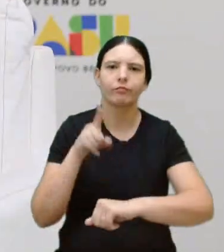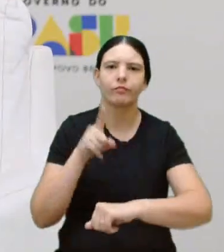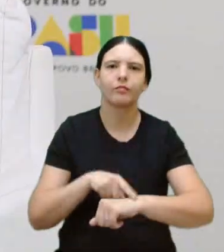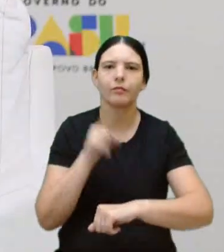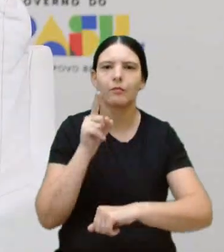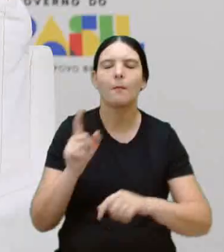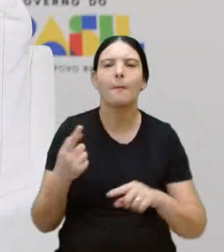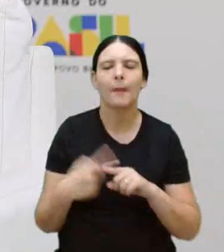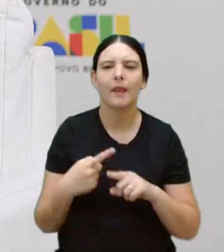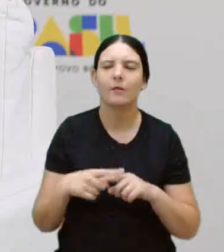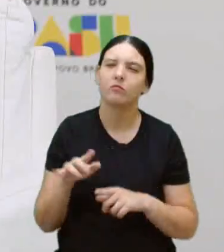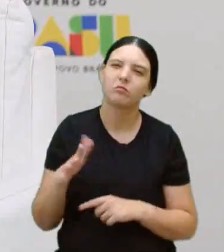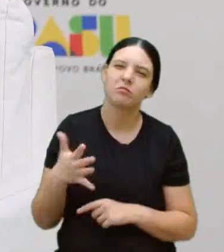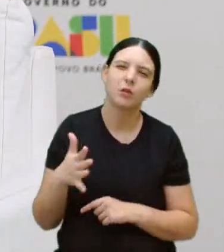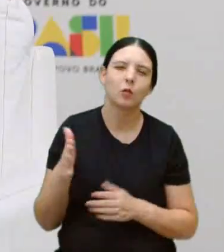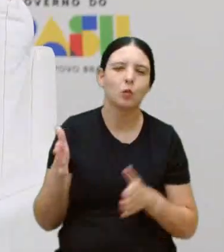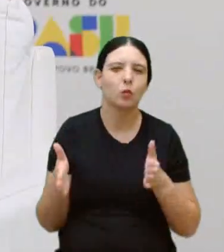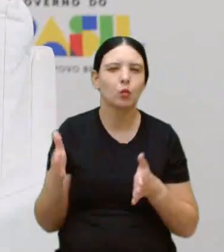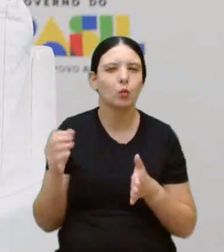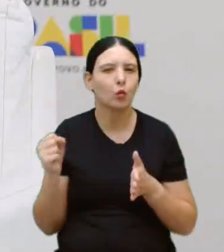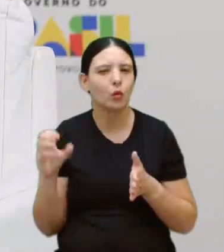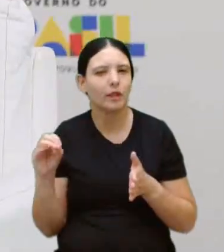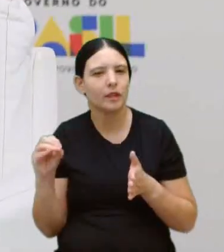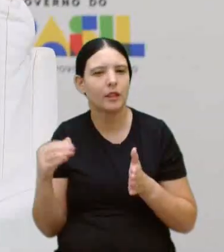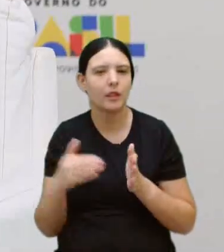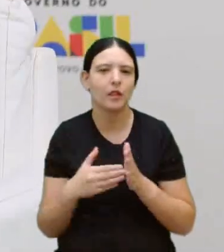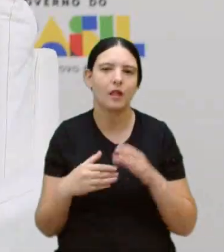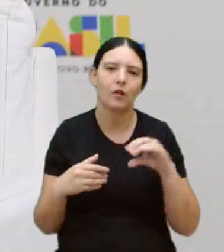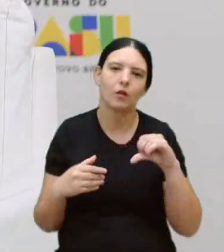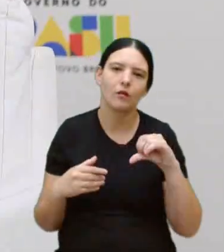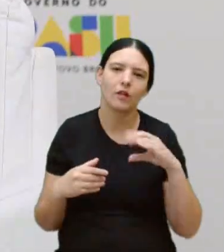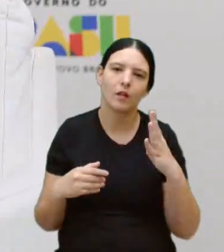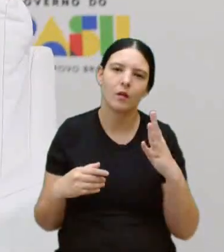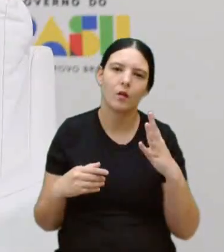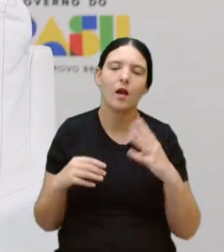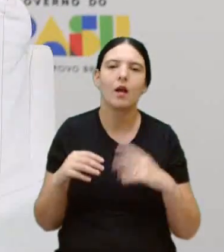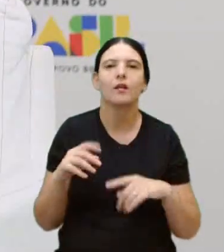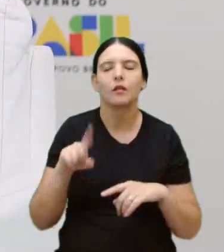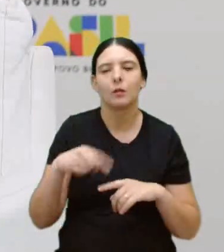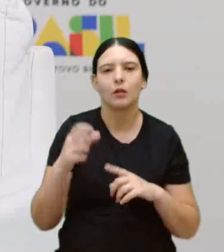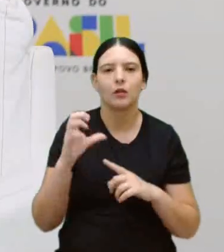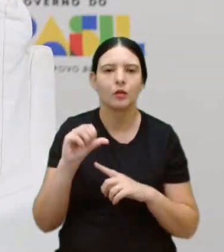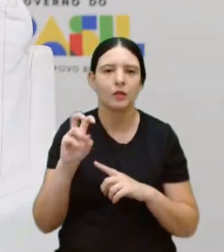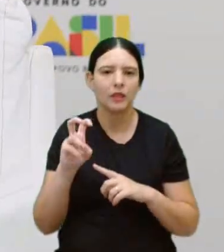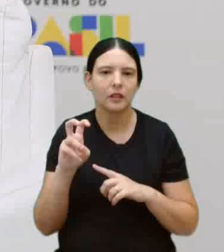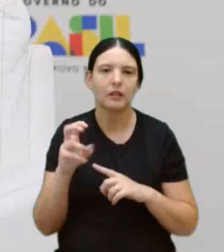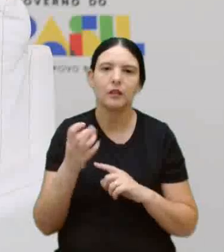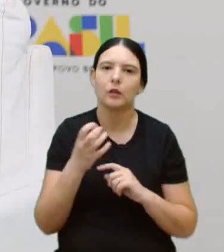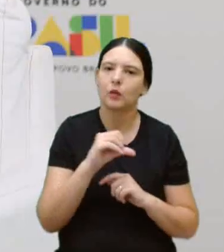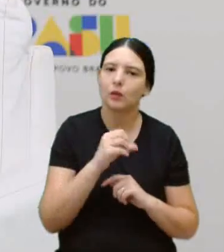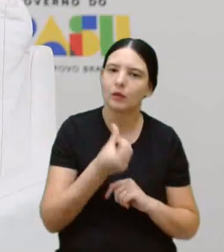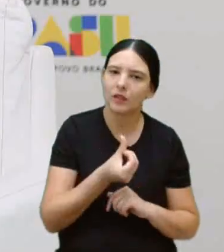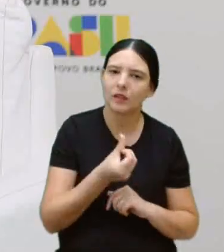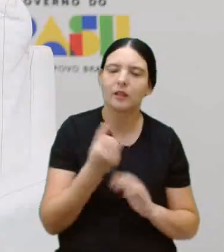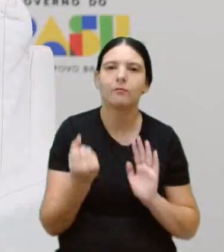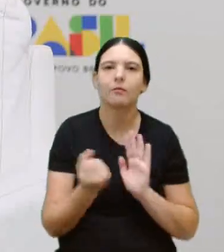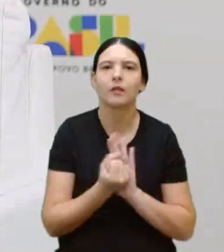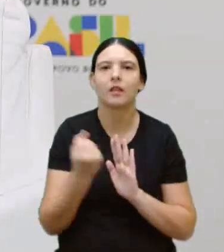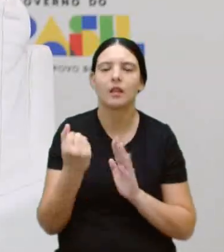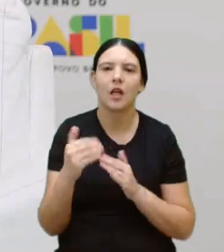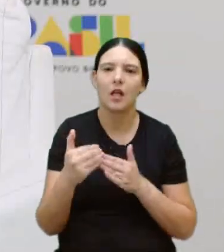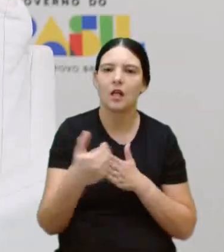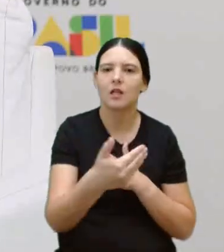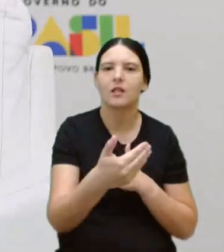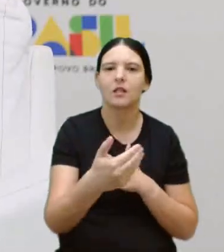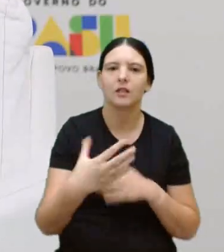os anos 80 até 94, os milênios, e 95, 96 é um marcador para falar da geração Z,